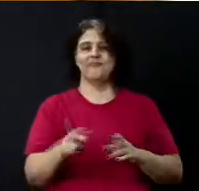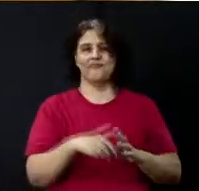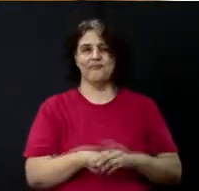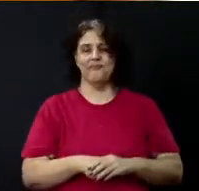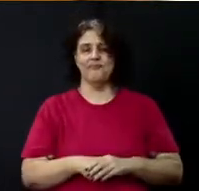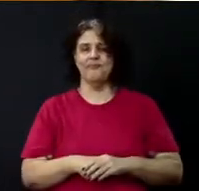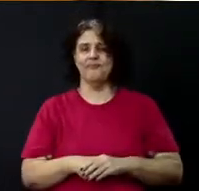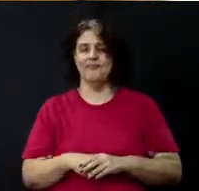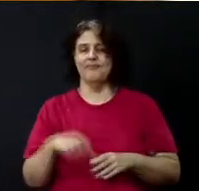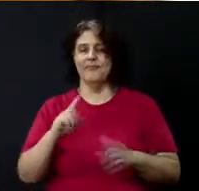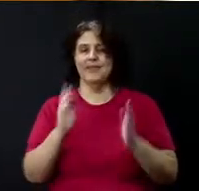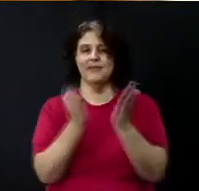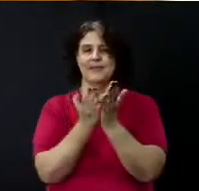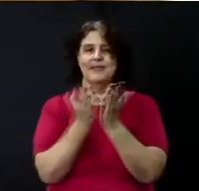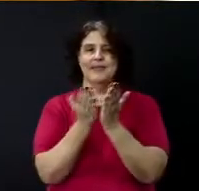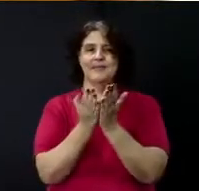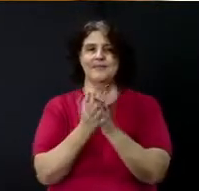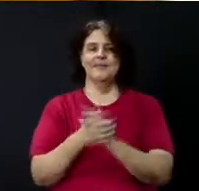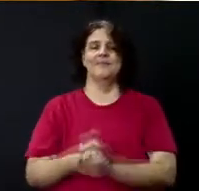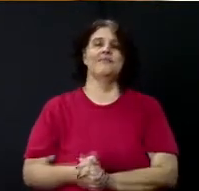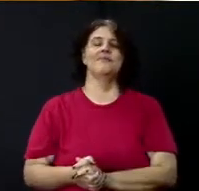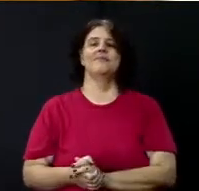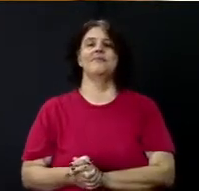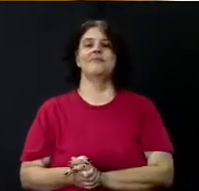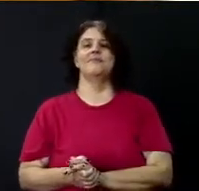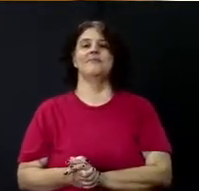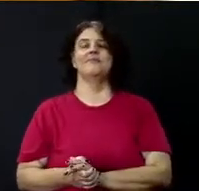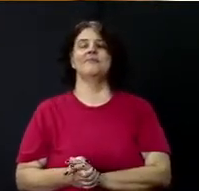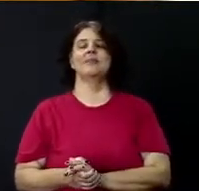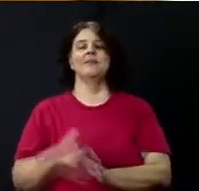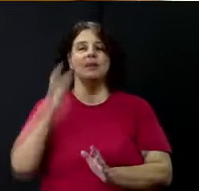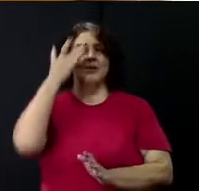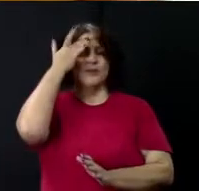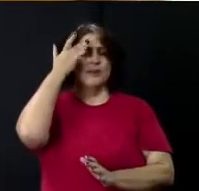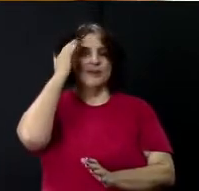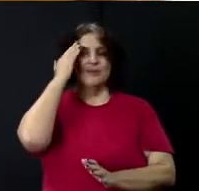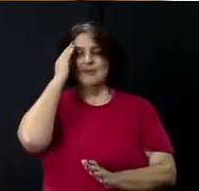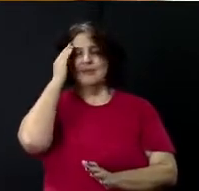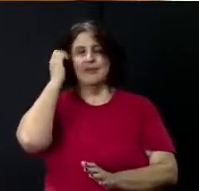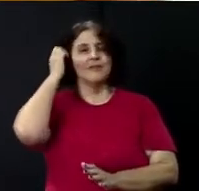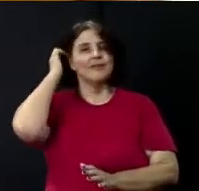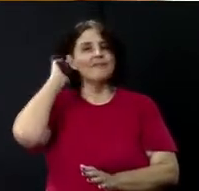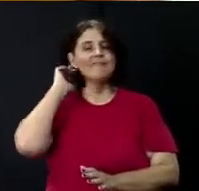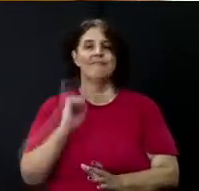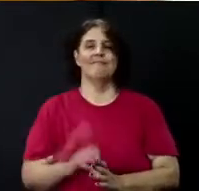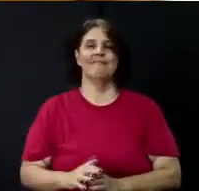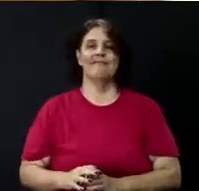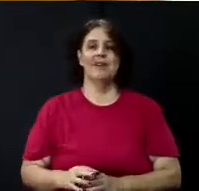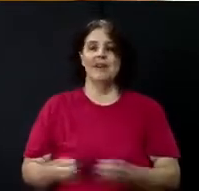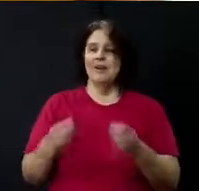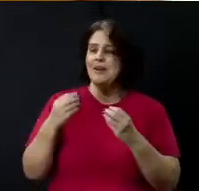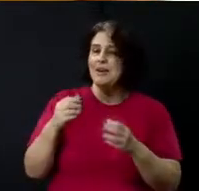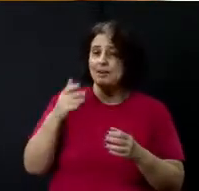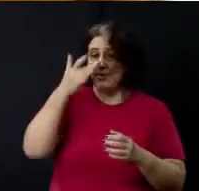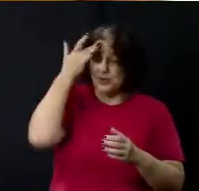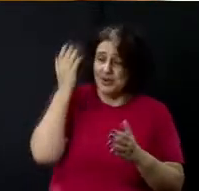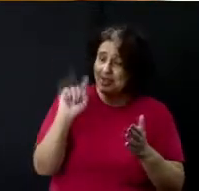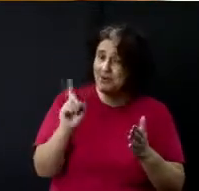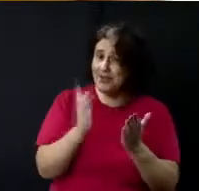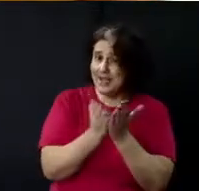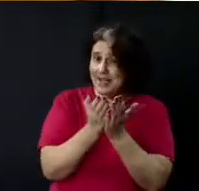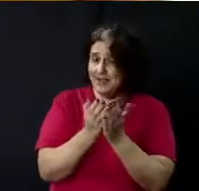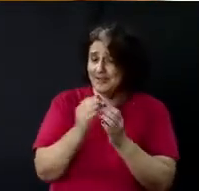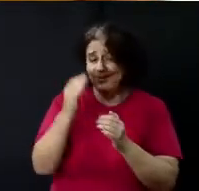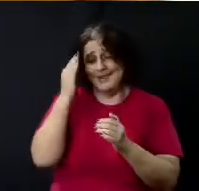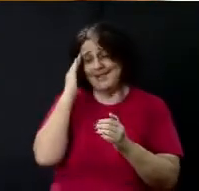dentro de casa, mesmo dentro de casa, a pessoa não entende direito. Por que ir sempre à igreja? Por que querer se relacionar